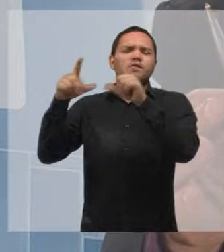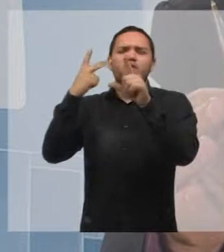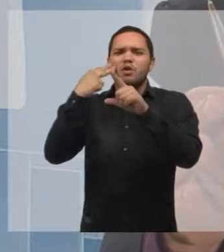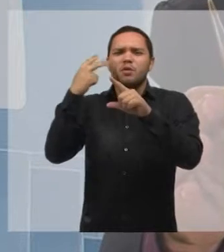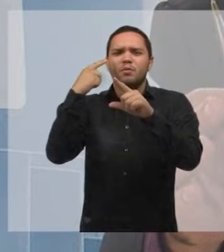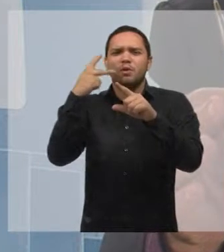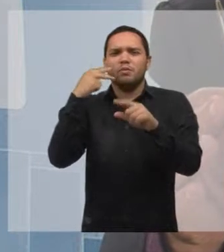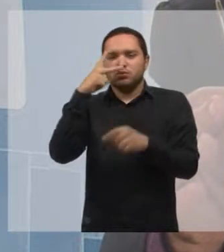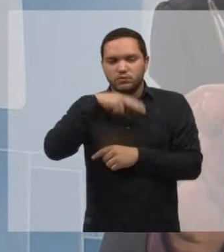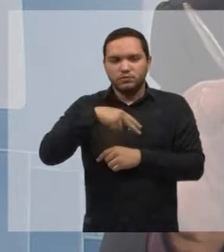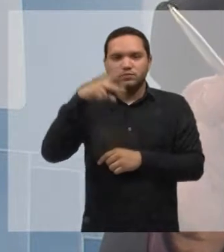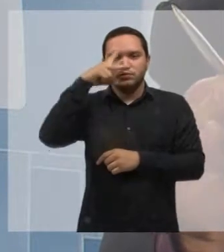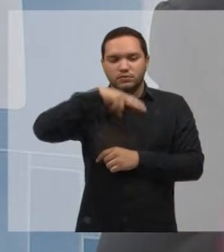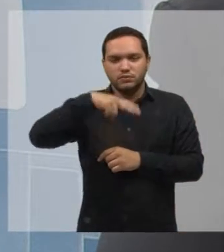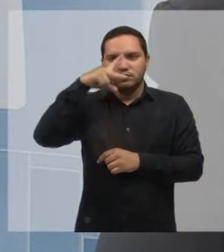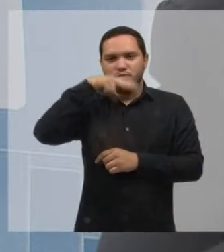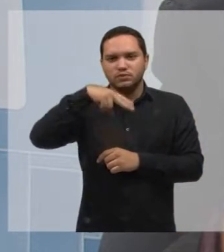de